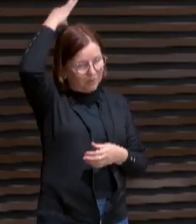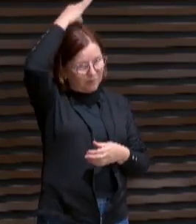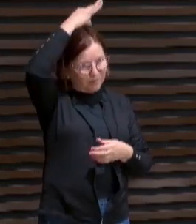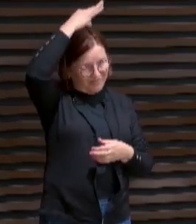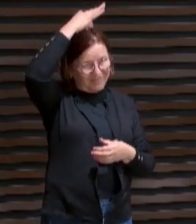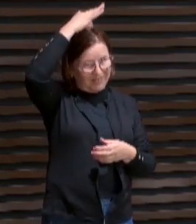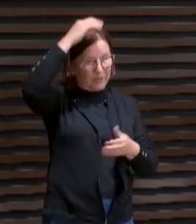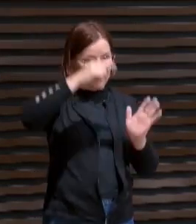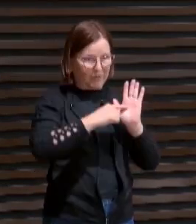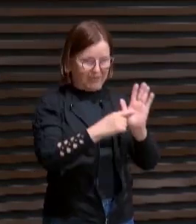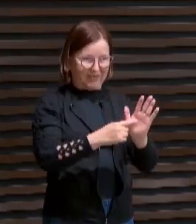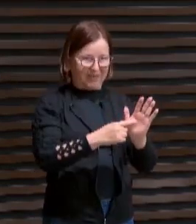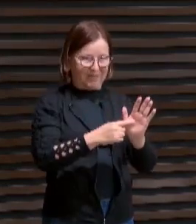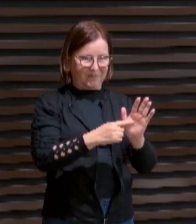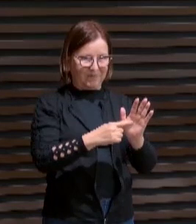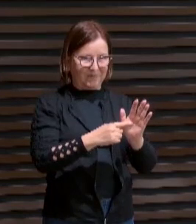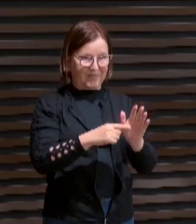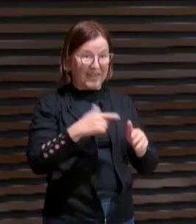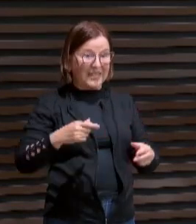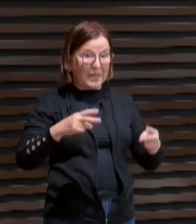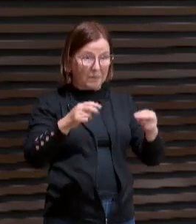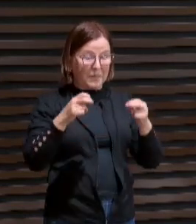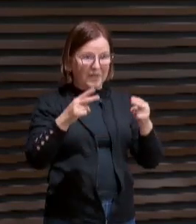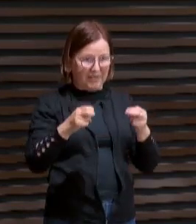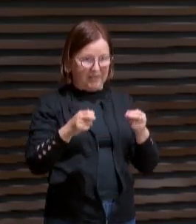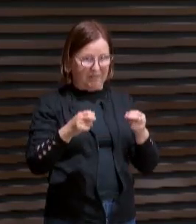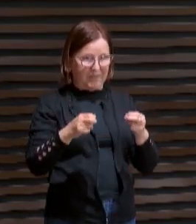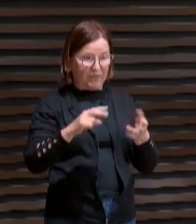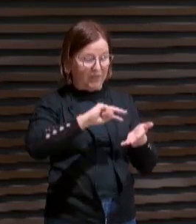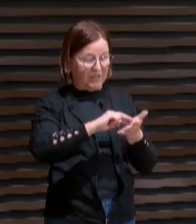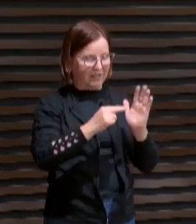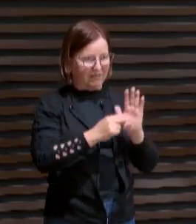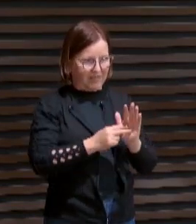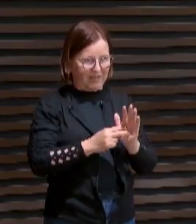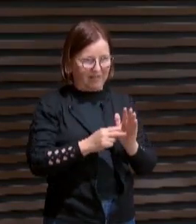Sem perceber o hálito divino que essa palavra traz.